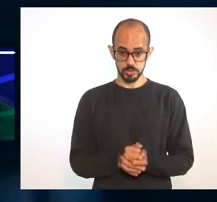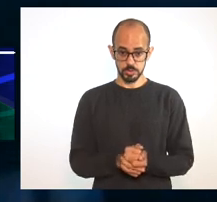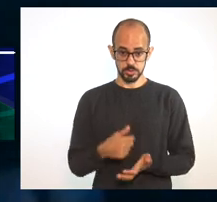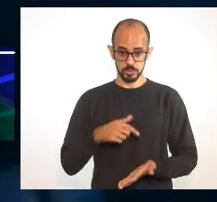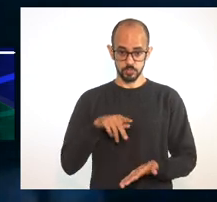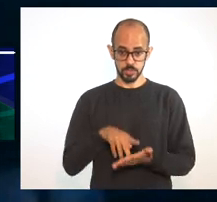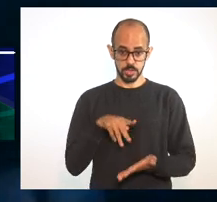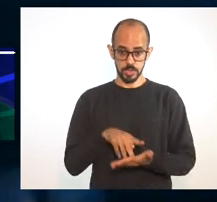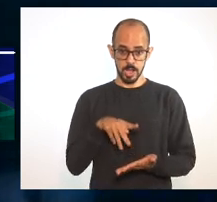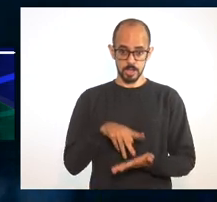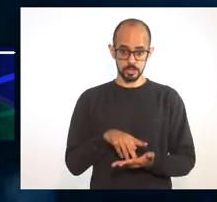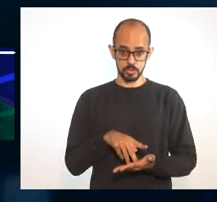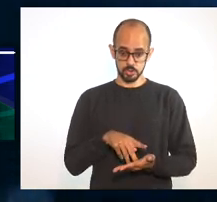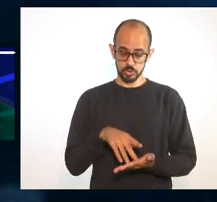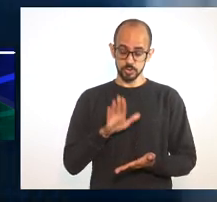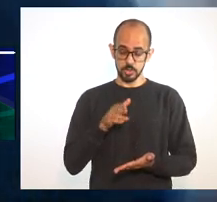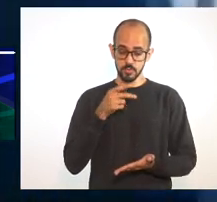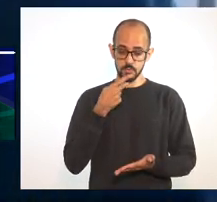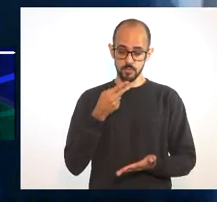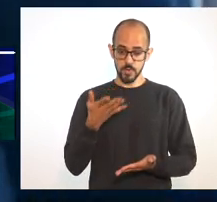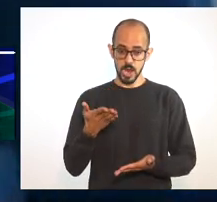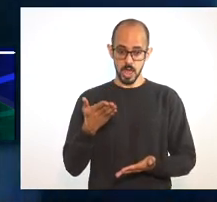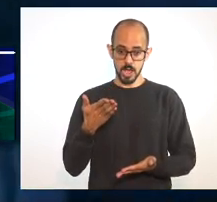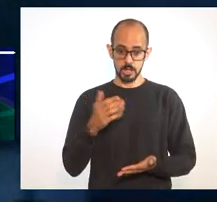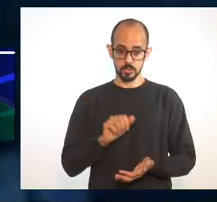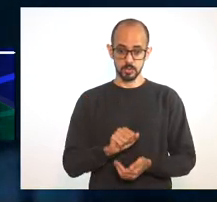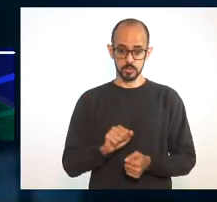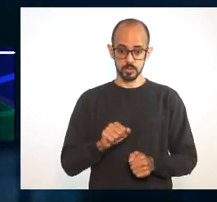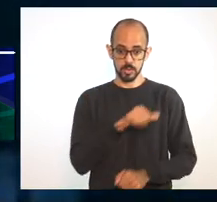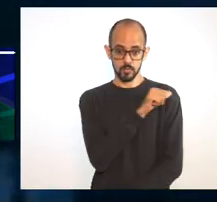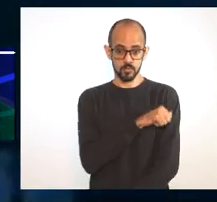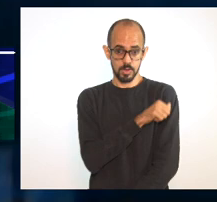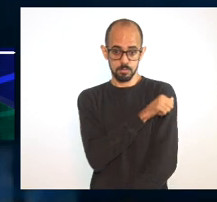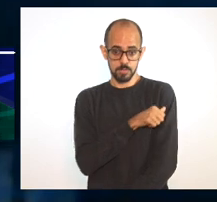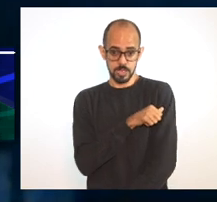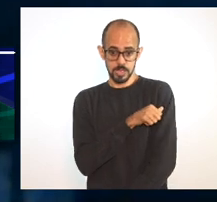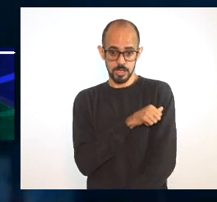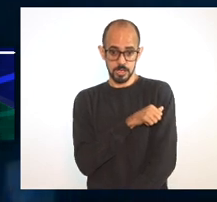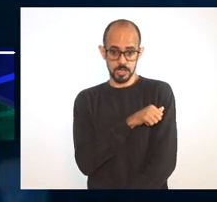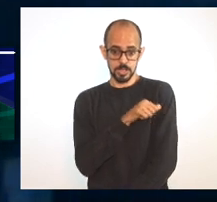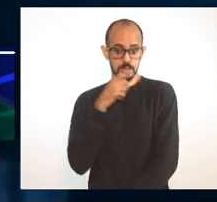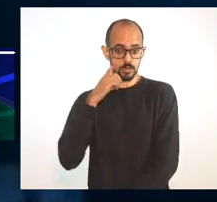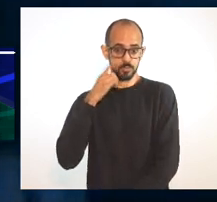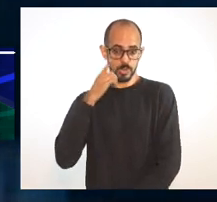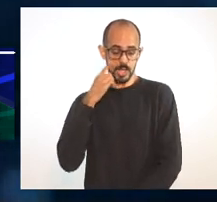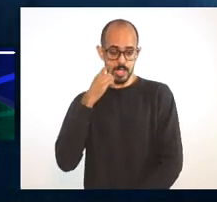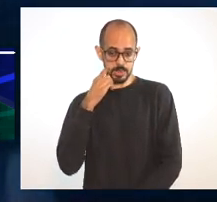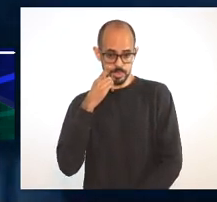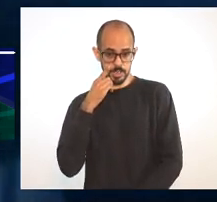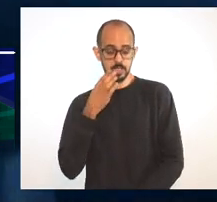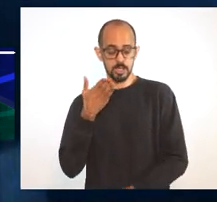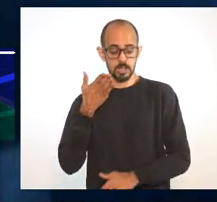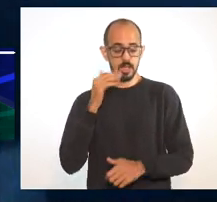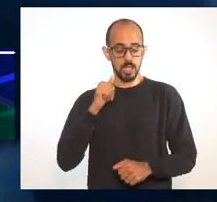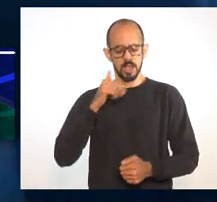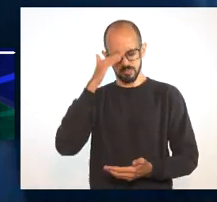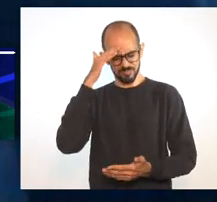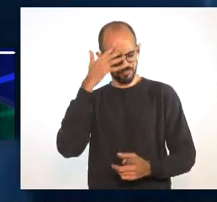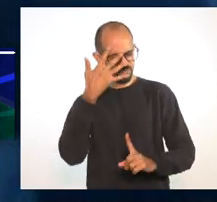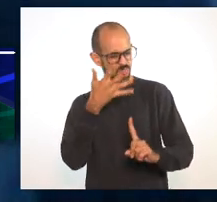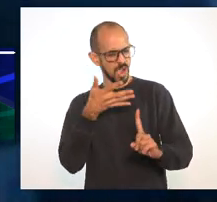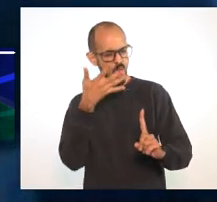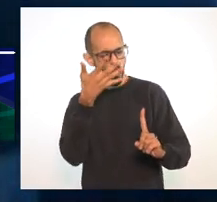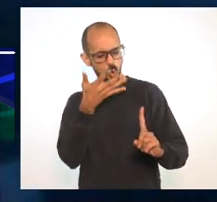Realmente, como foi dito, enfermeira Rejane, é uma honra para todos nós